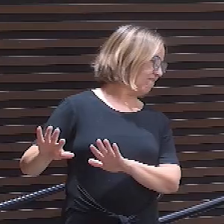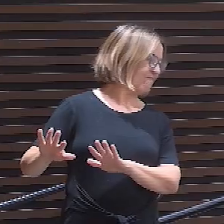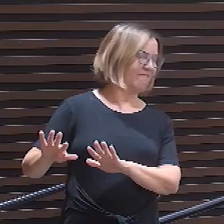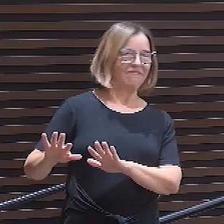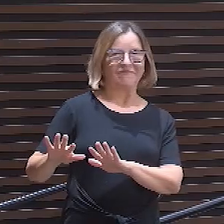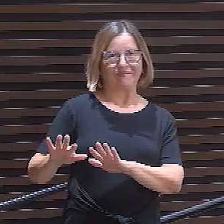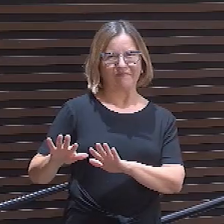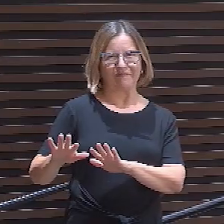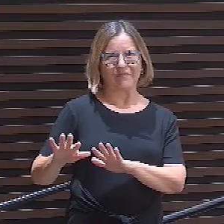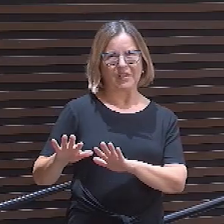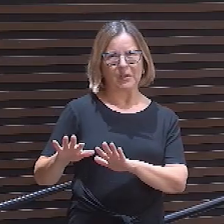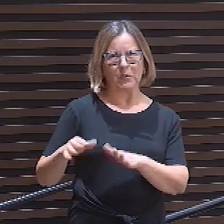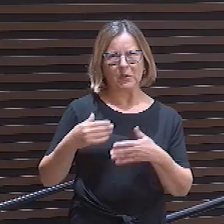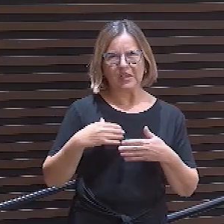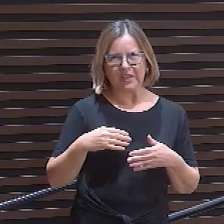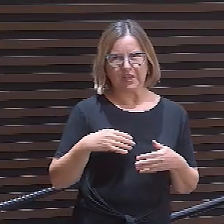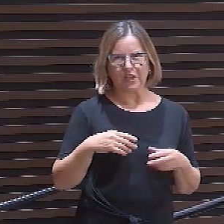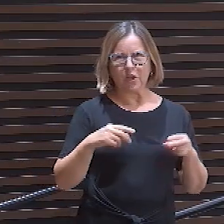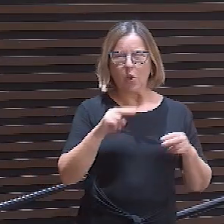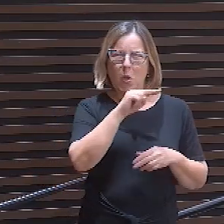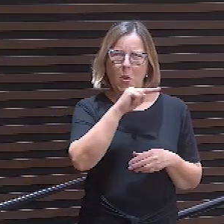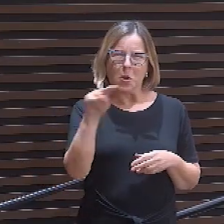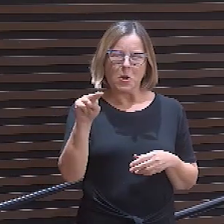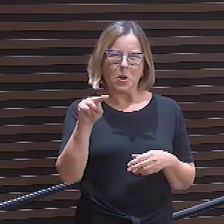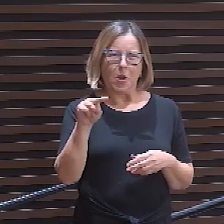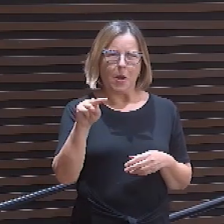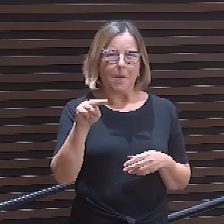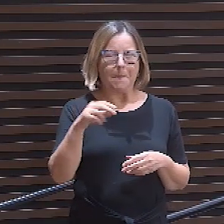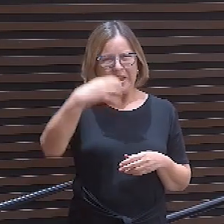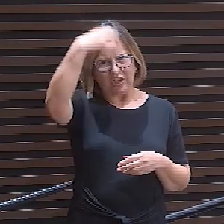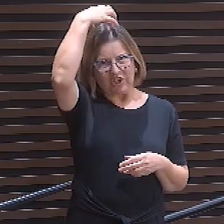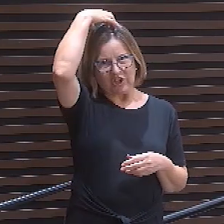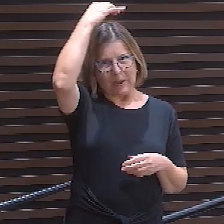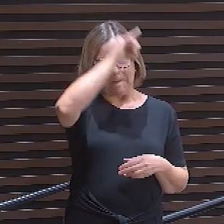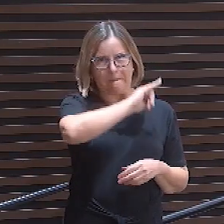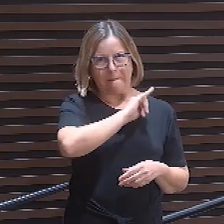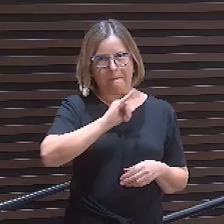recusou a titulação de príncipe,